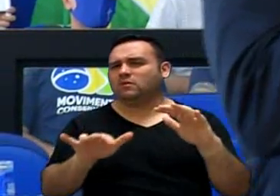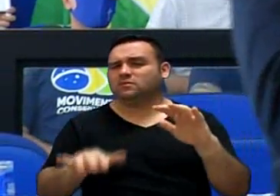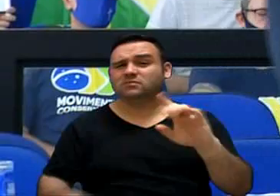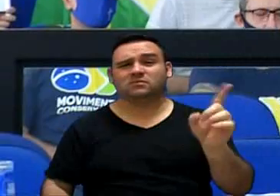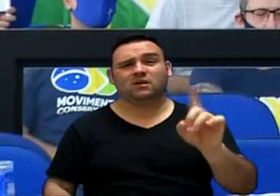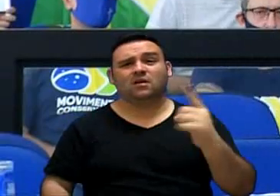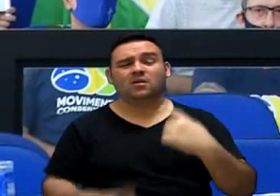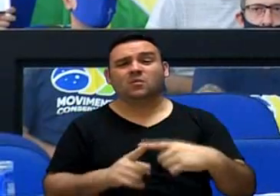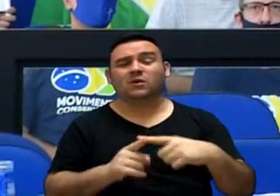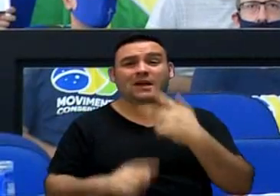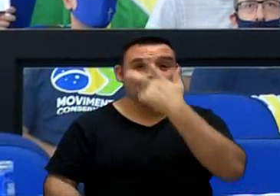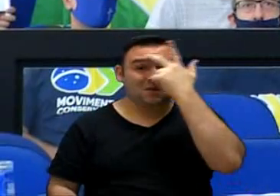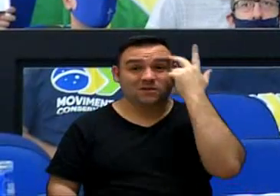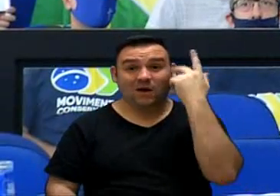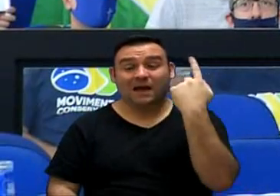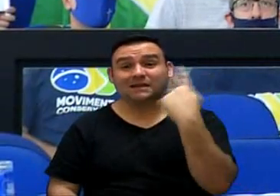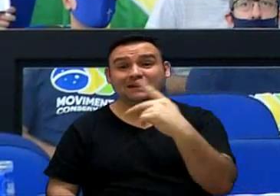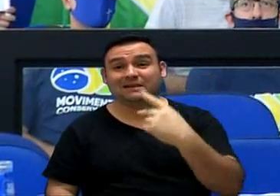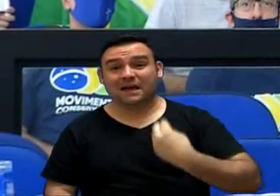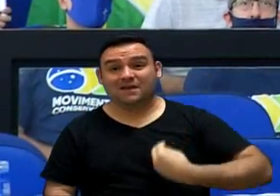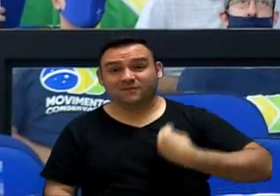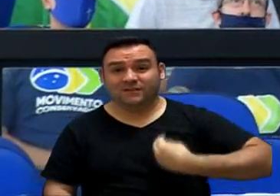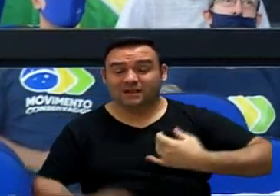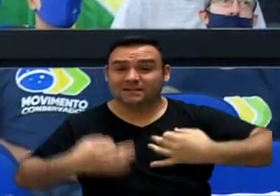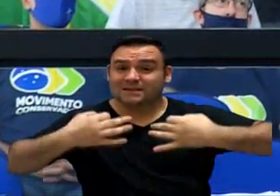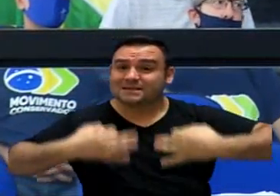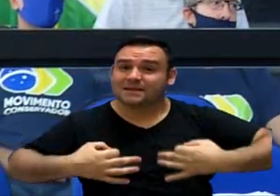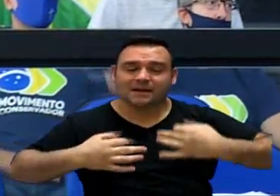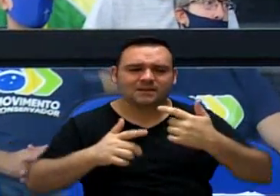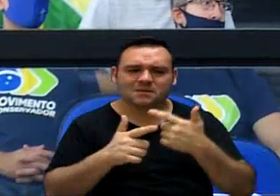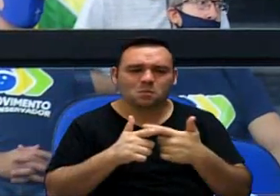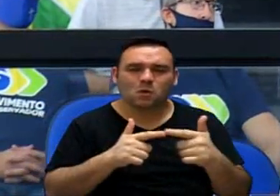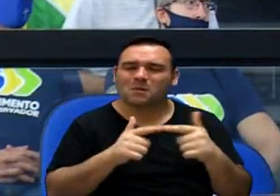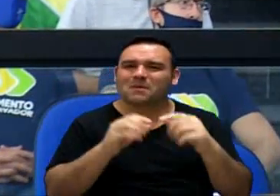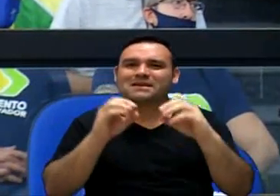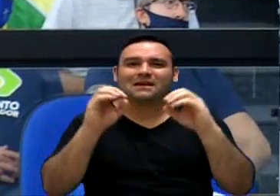deixando pessoas com vida ilibada, sem nenhum problema,